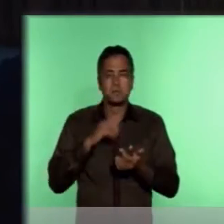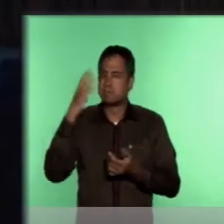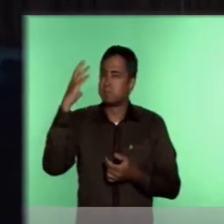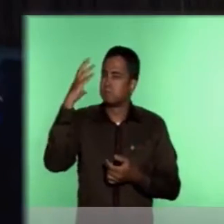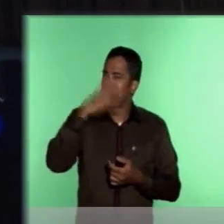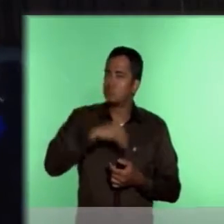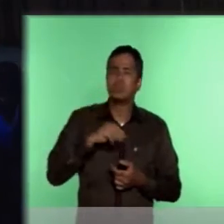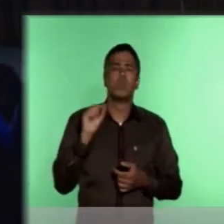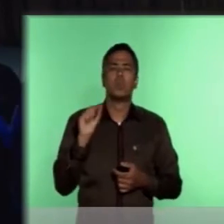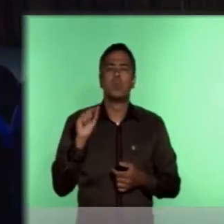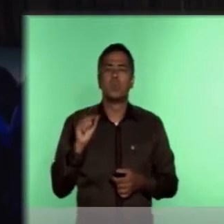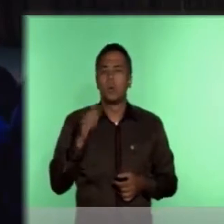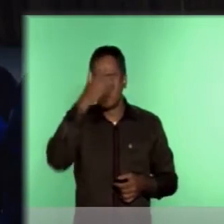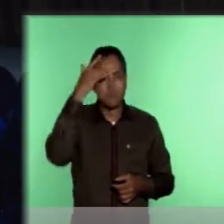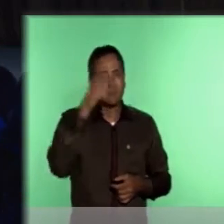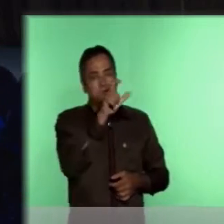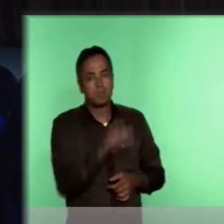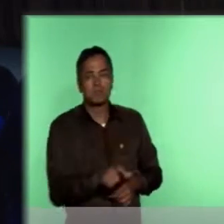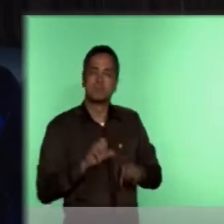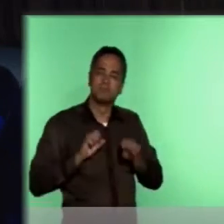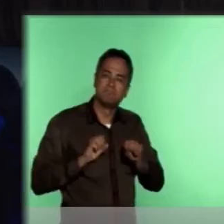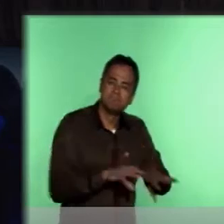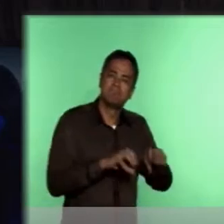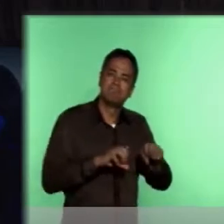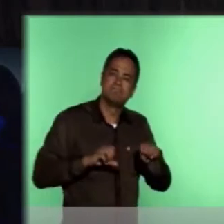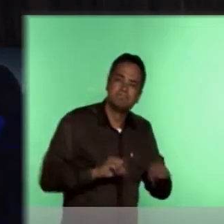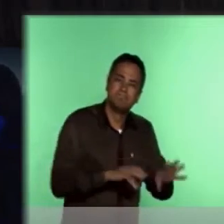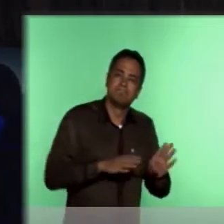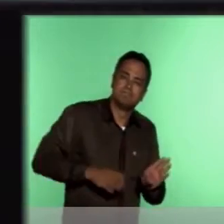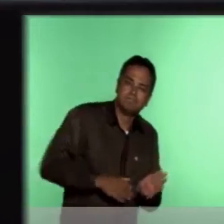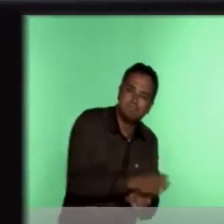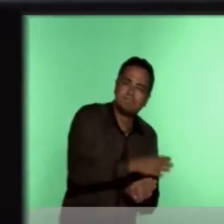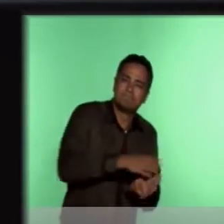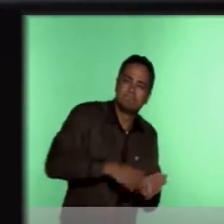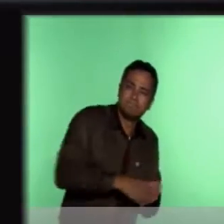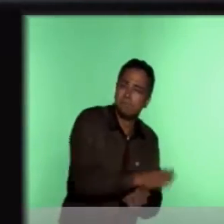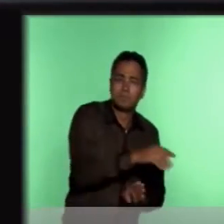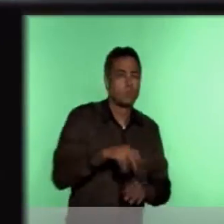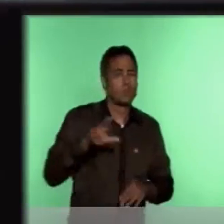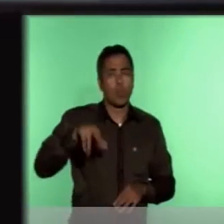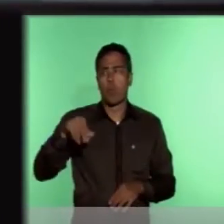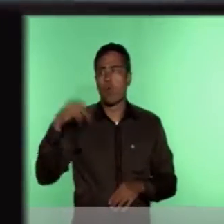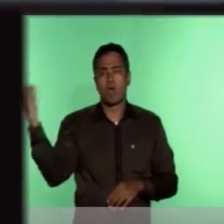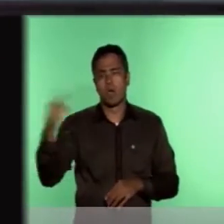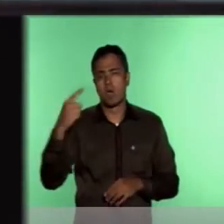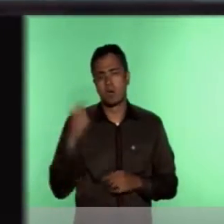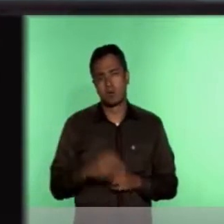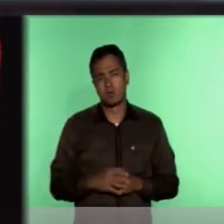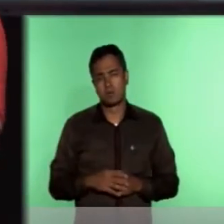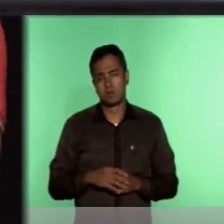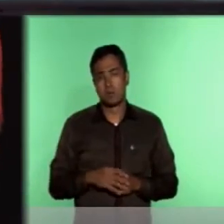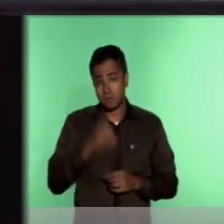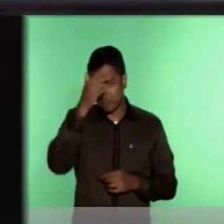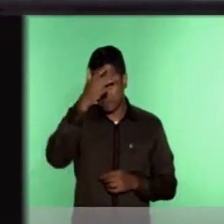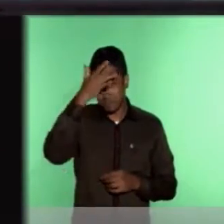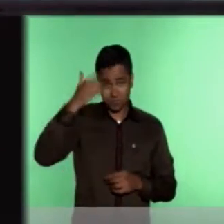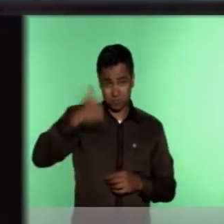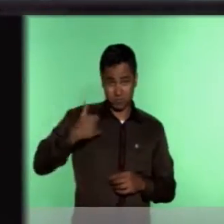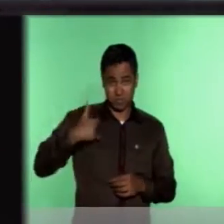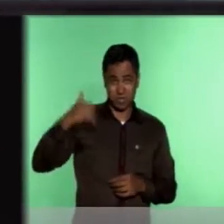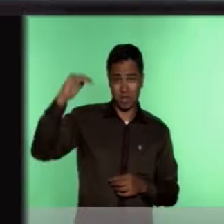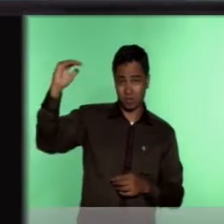uma pessoa, e o desafio enorme de educar um adulto, e eu falo isso com muita emoção, porque minha mãe é